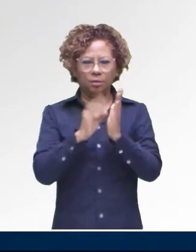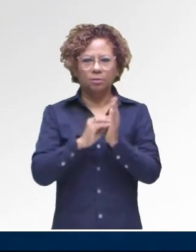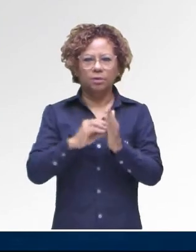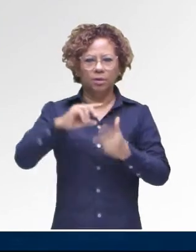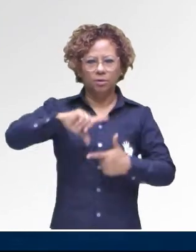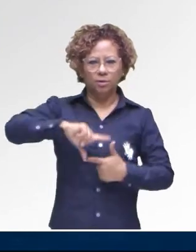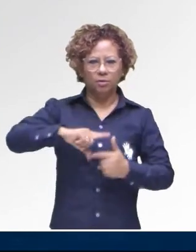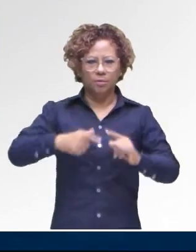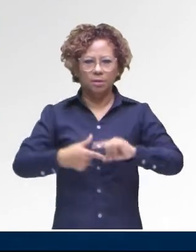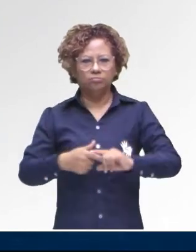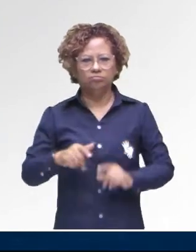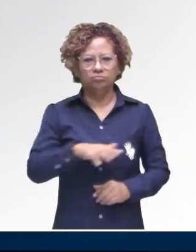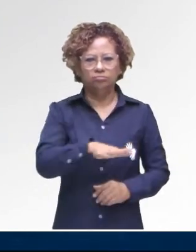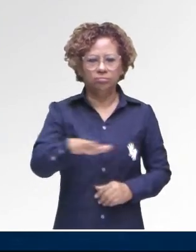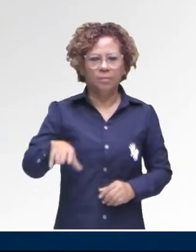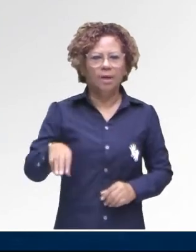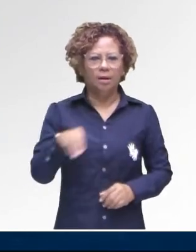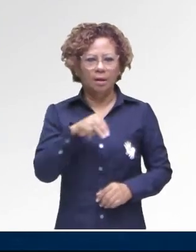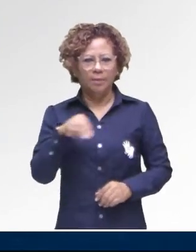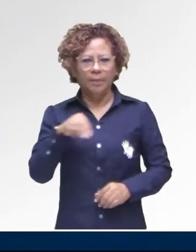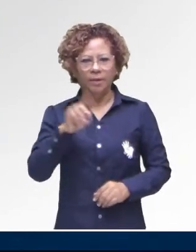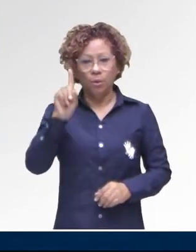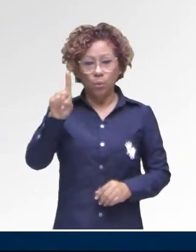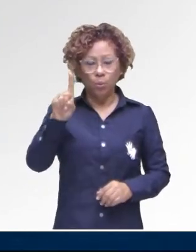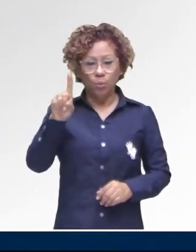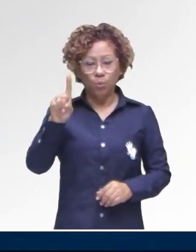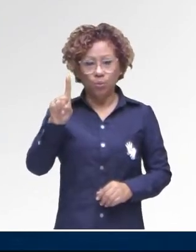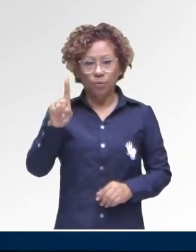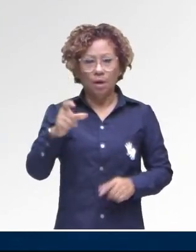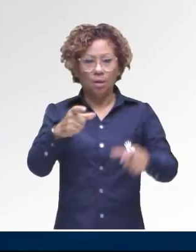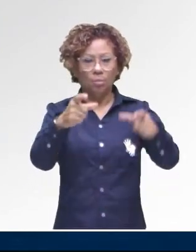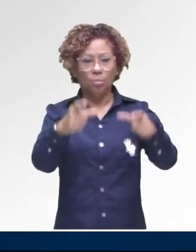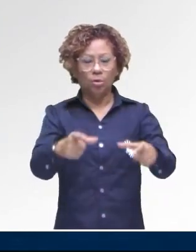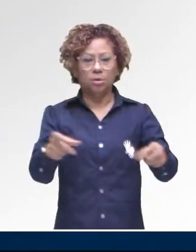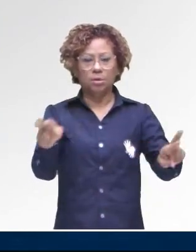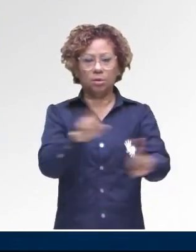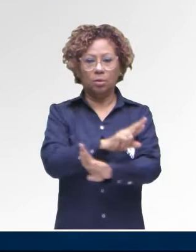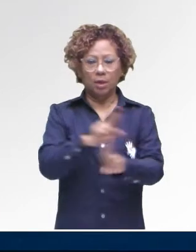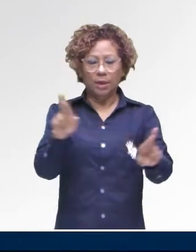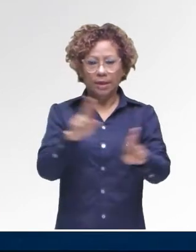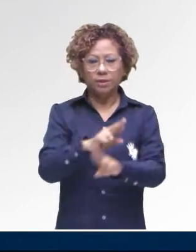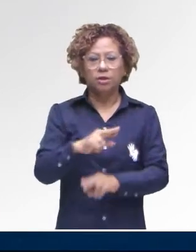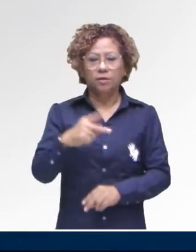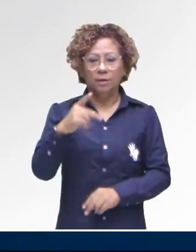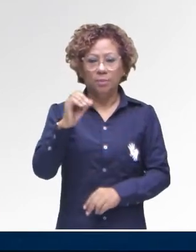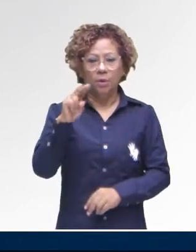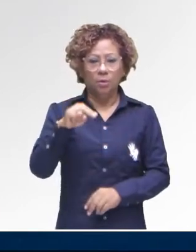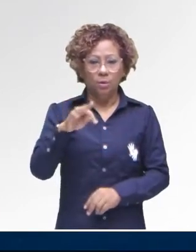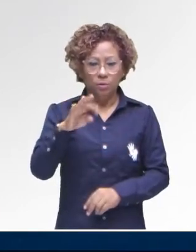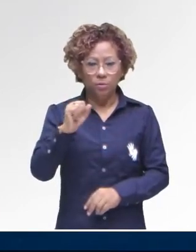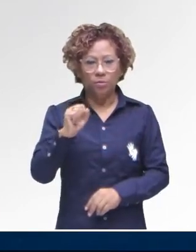Conteúdos: Geometria espacial métrica 1. Posições relativas: ponto e reta.